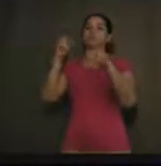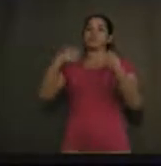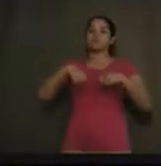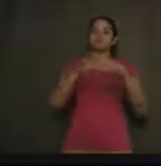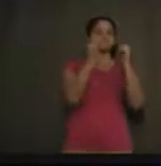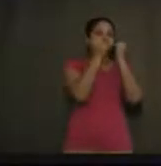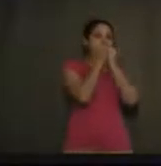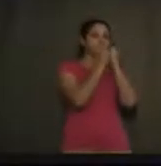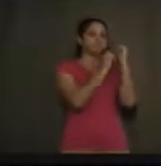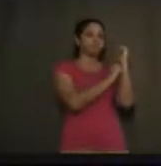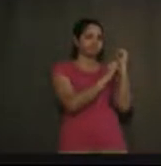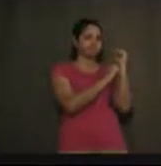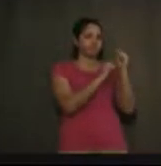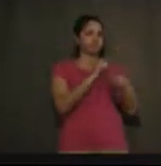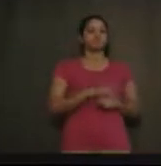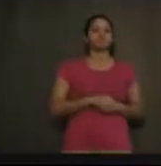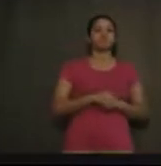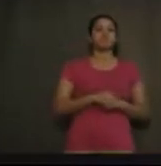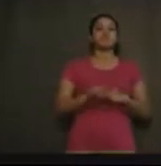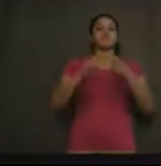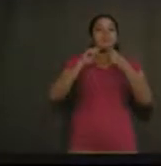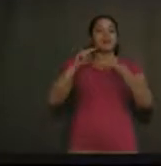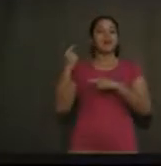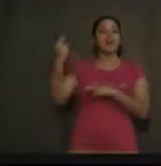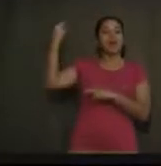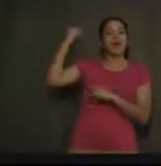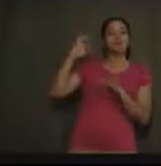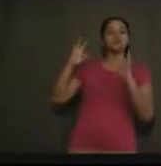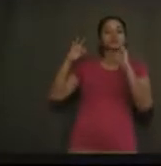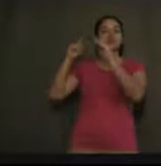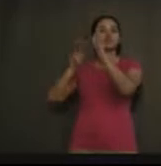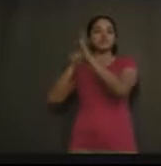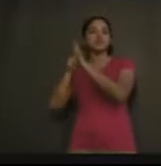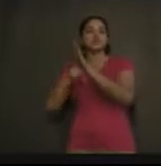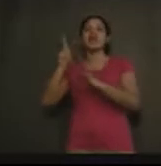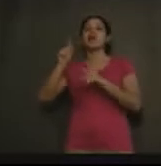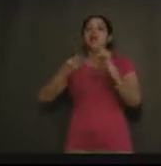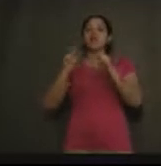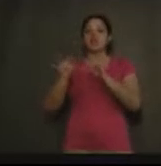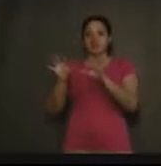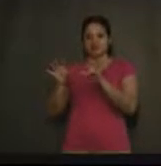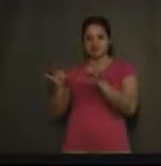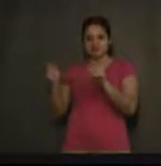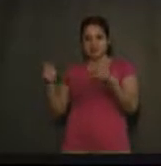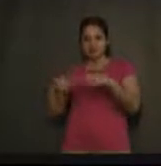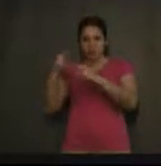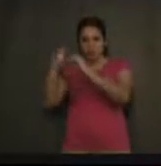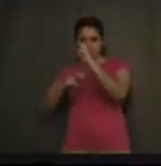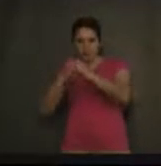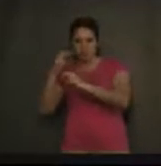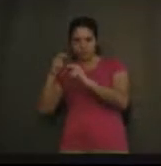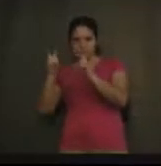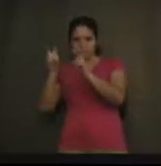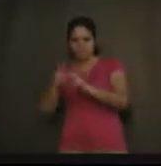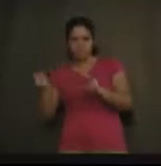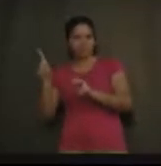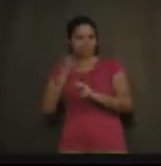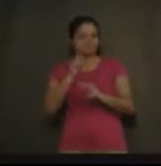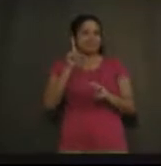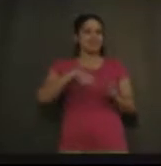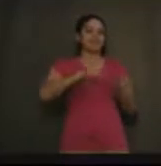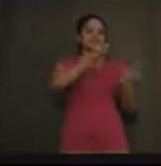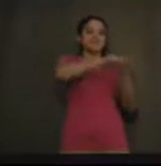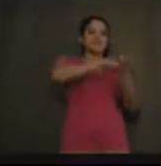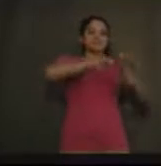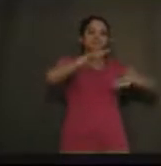mas na época, os trabalhos matemáticos eram manuscritos e a ortografia de um matemático